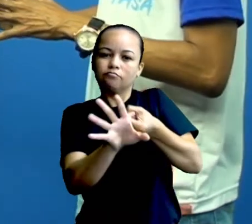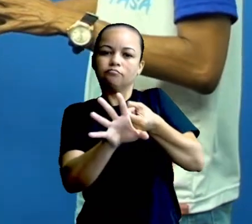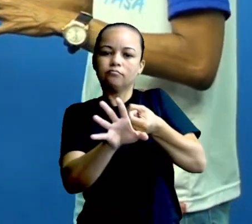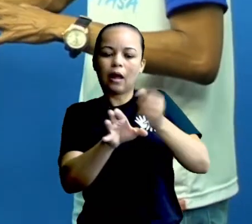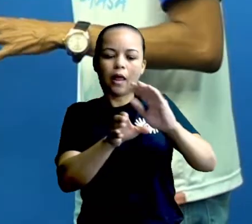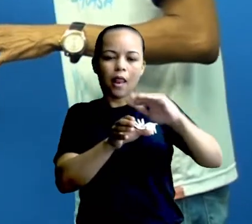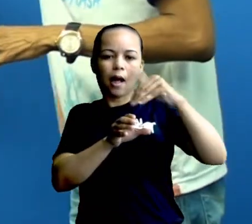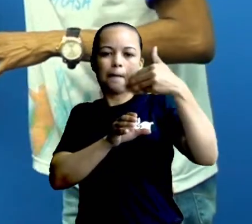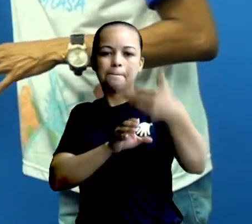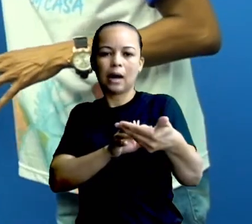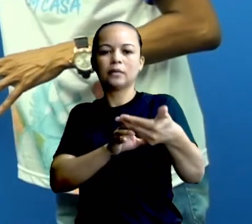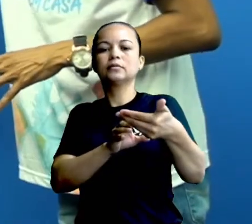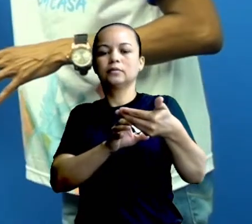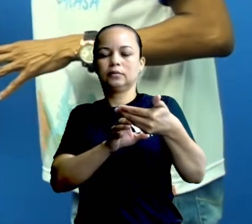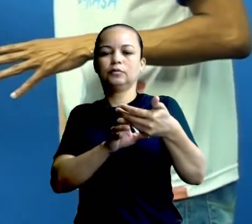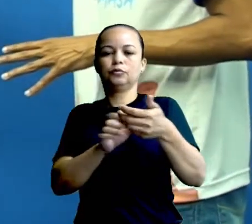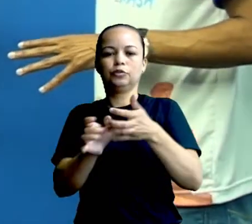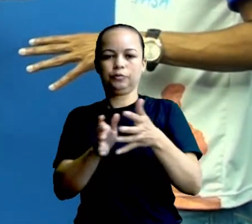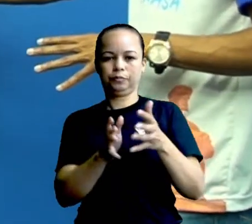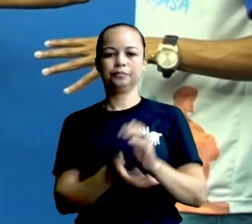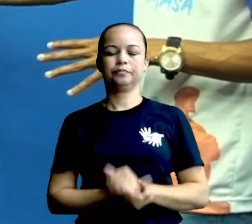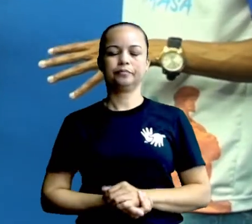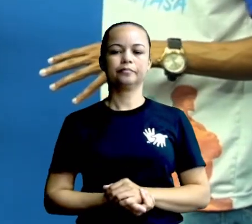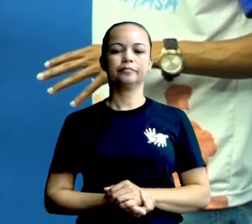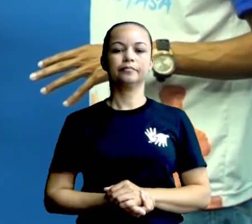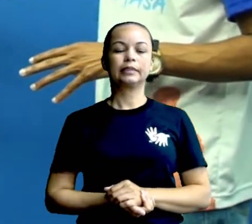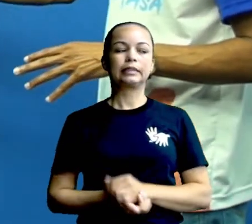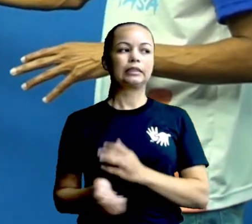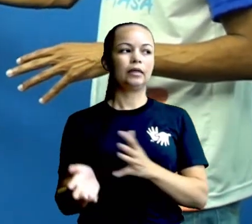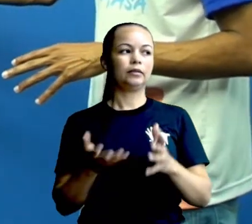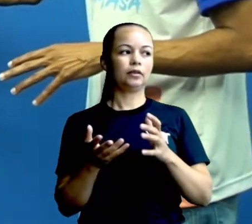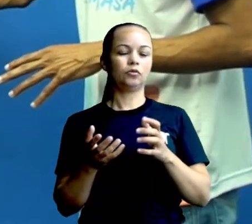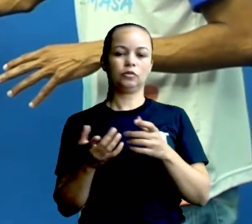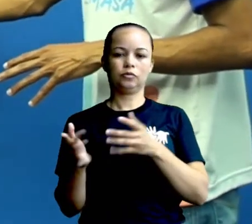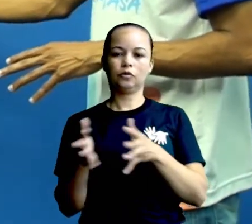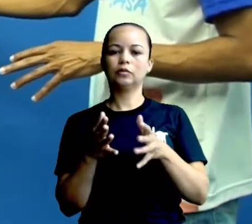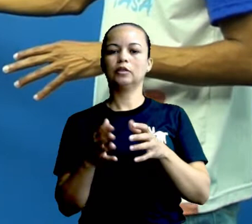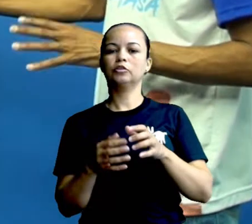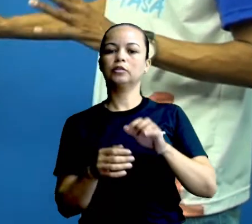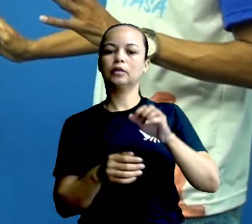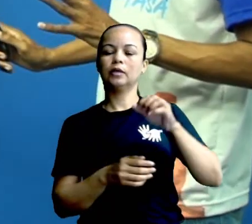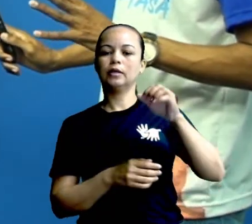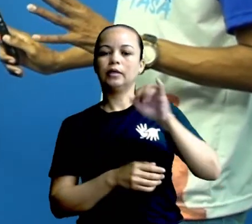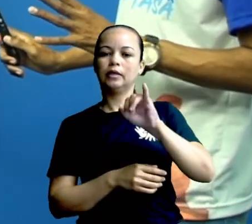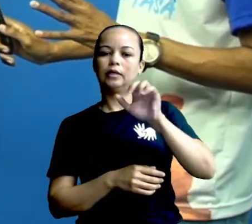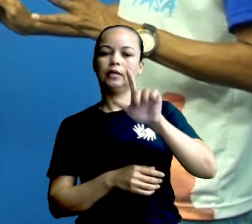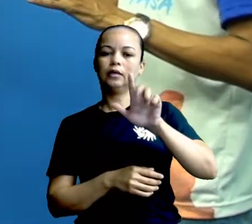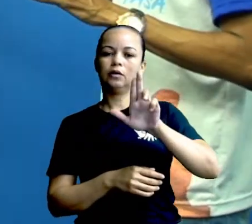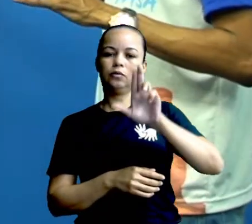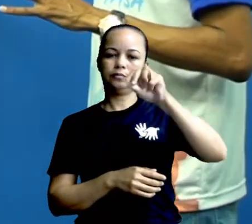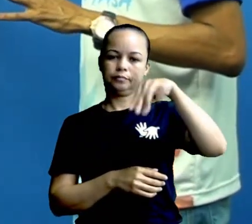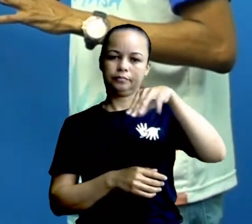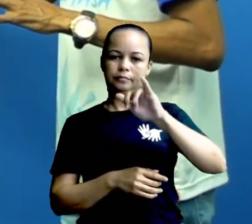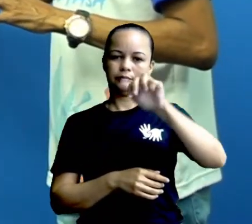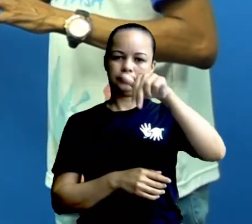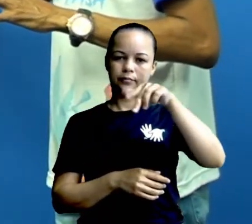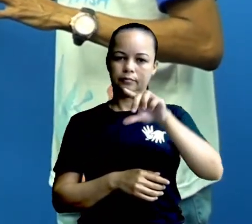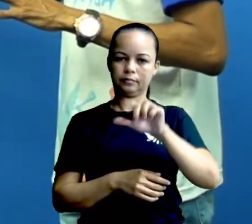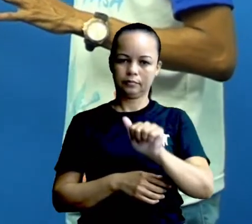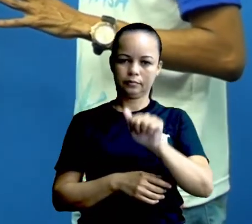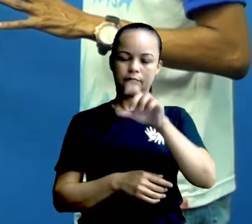ou não, ela vai passar a luz. Os raios de luz conseguem passar aqui. Então, são zonas iluminadas. Então, a gente vai ter o quê?